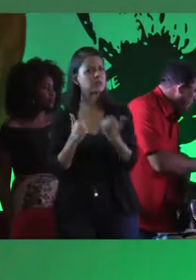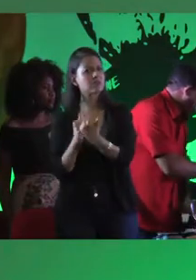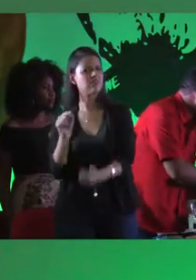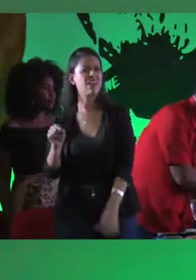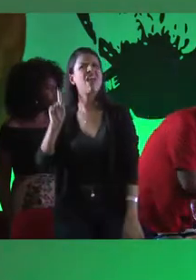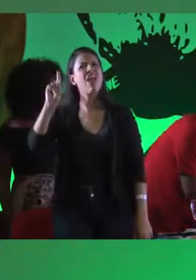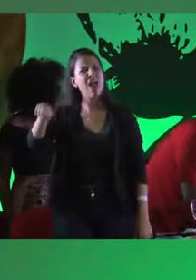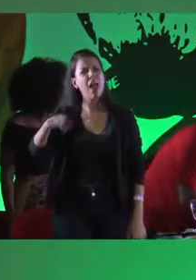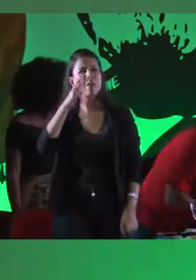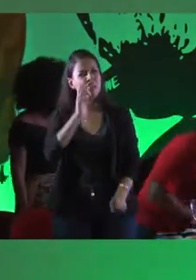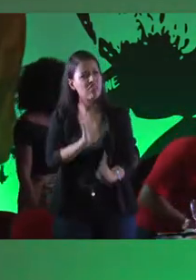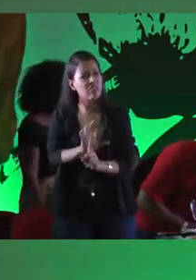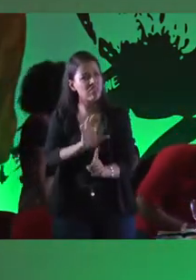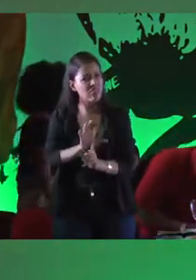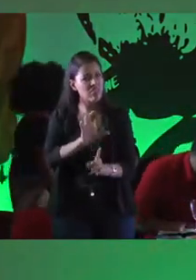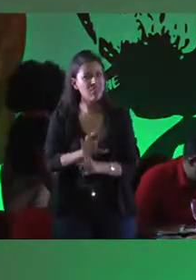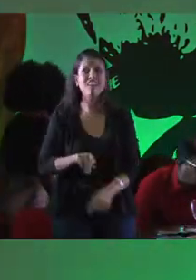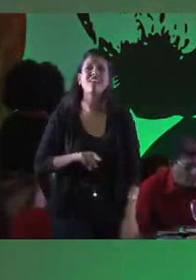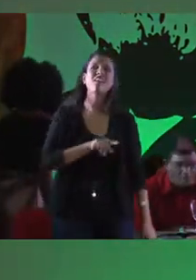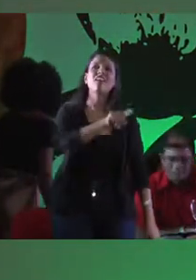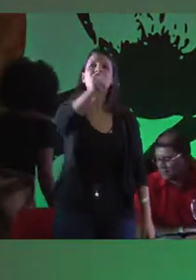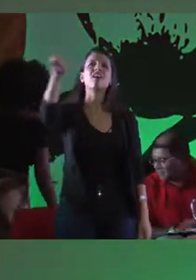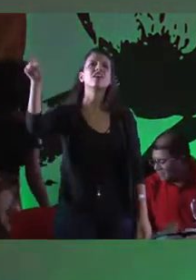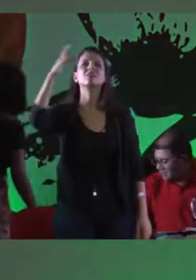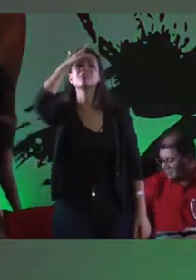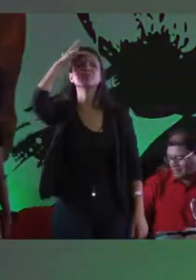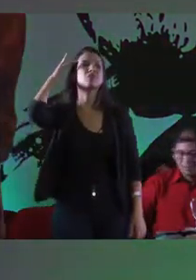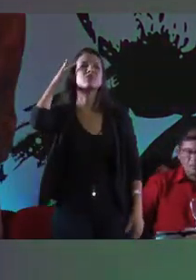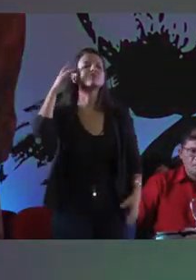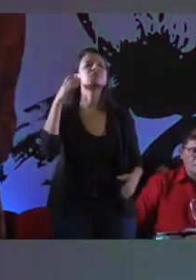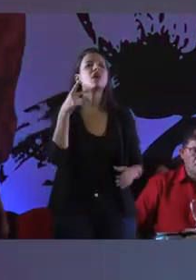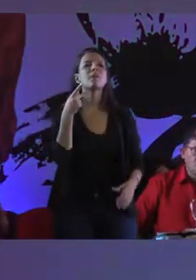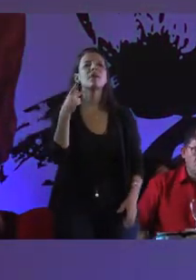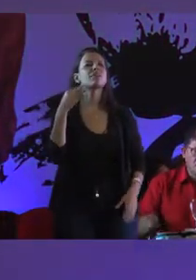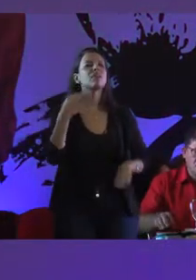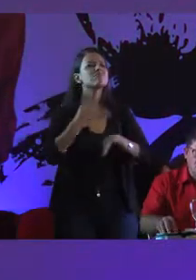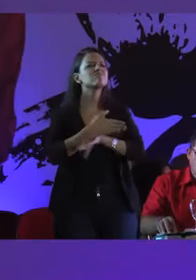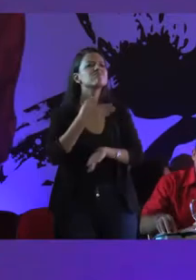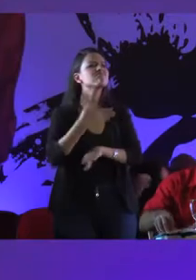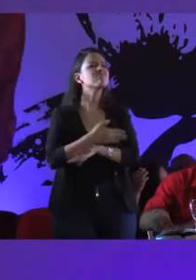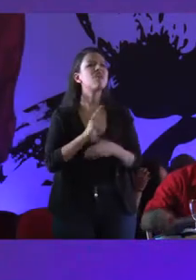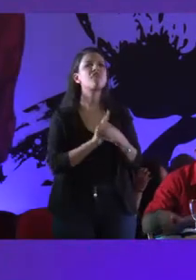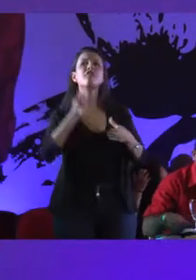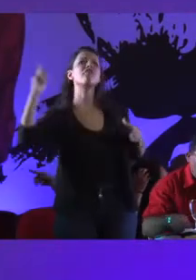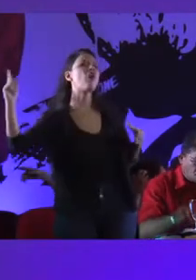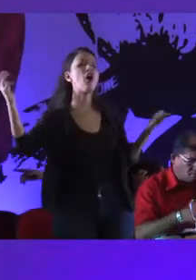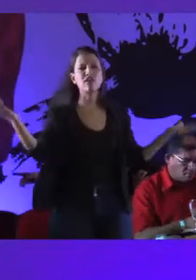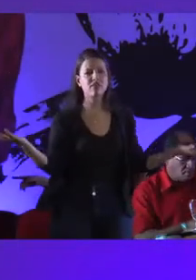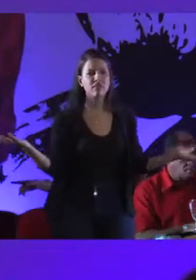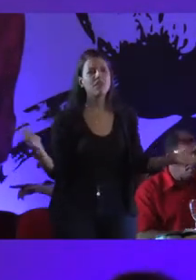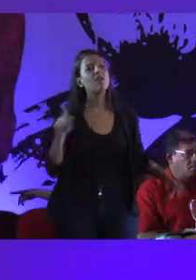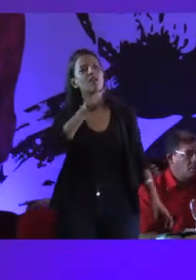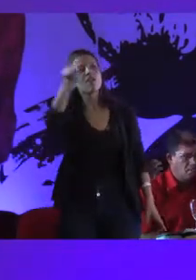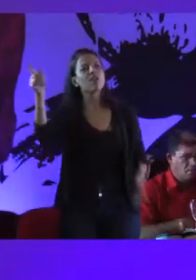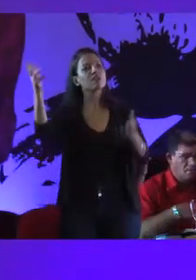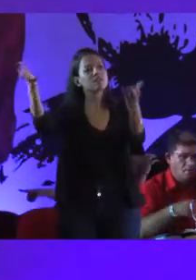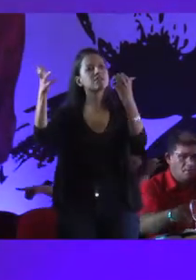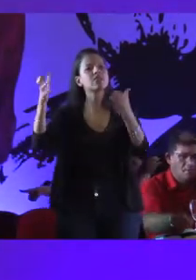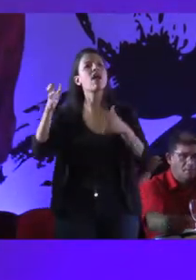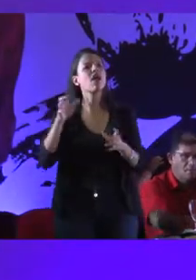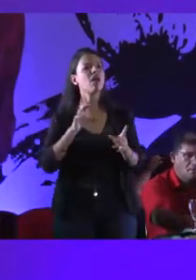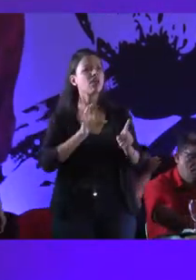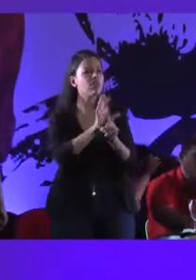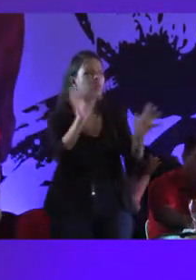é vontade daqueles que não estão dentro do nosso partido, daqueles que querem disseminar aqui a